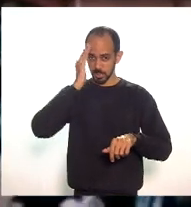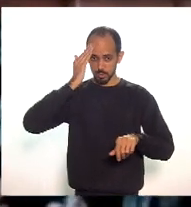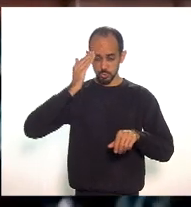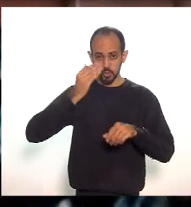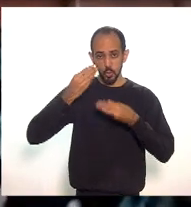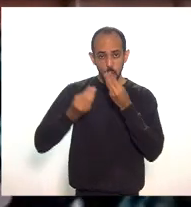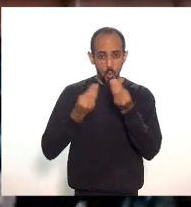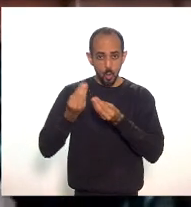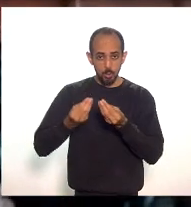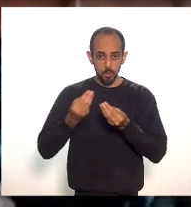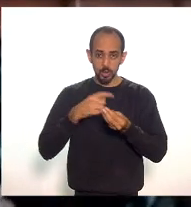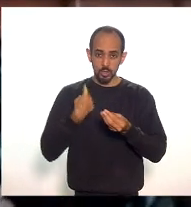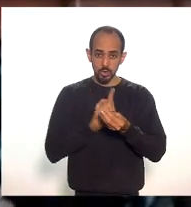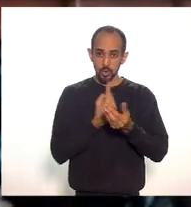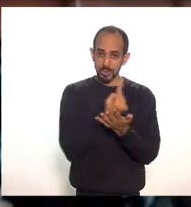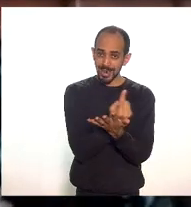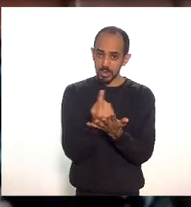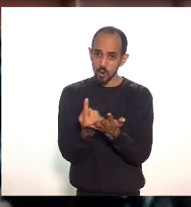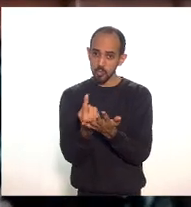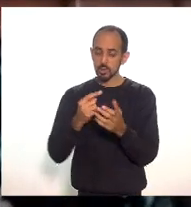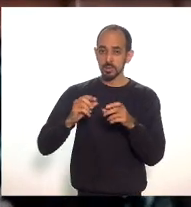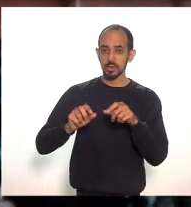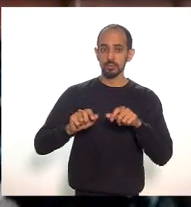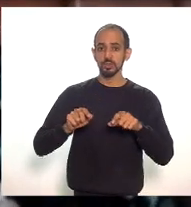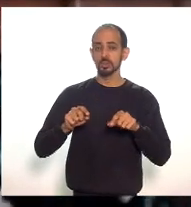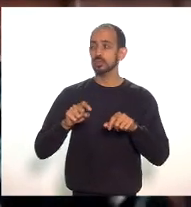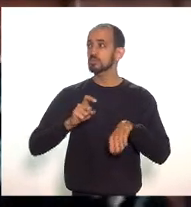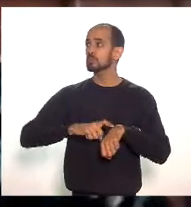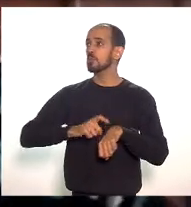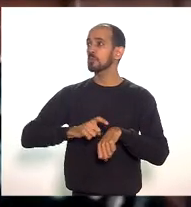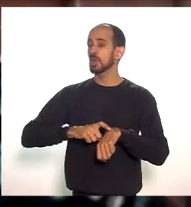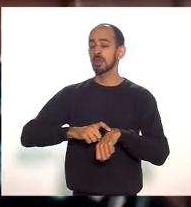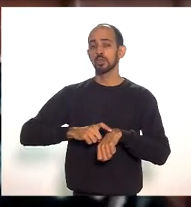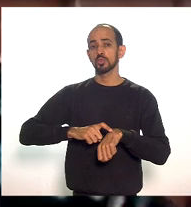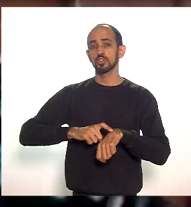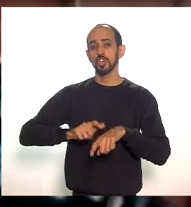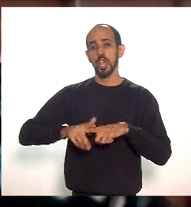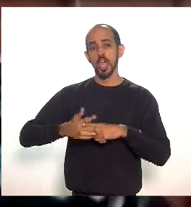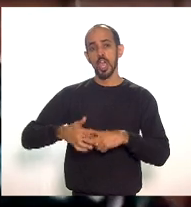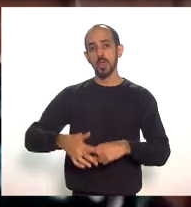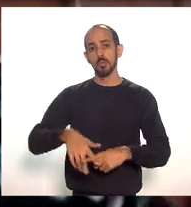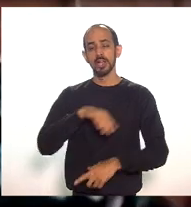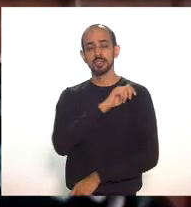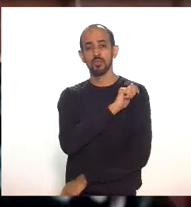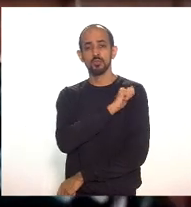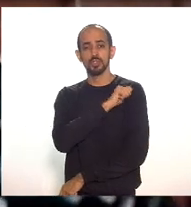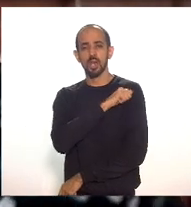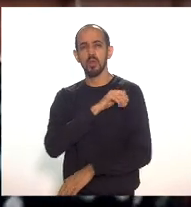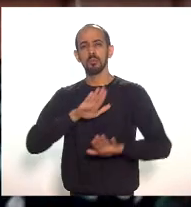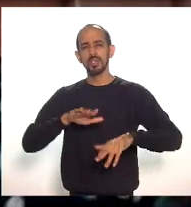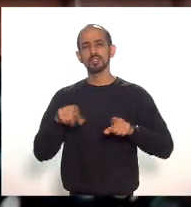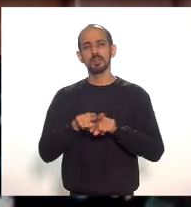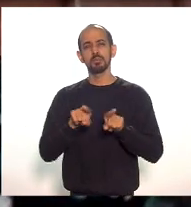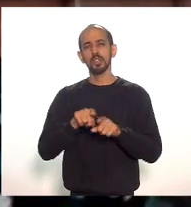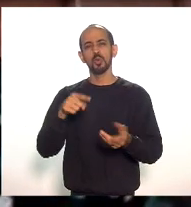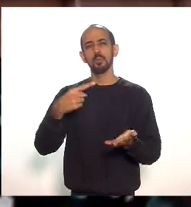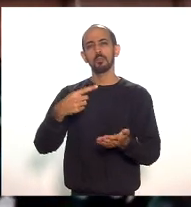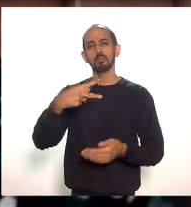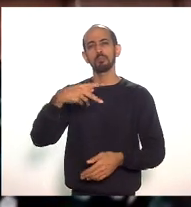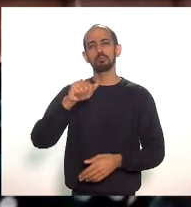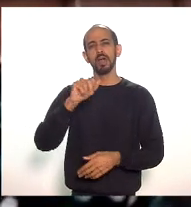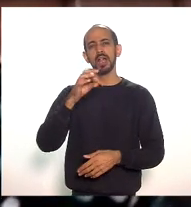em relação não são regime de recuperação fiscal mas na e do próprio pacto federativo